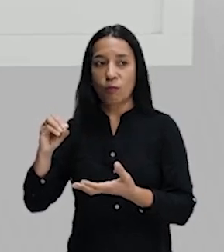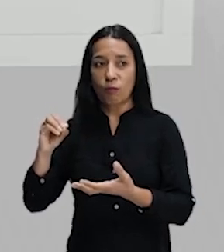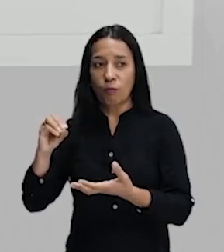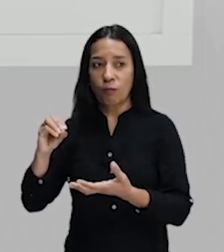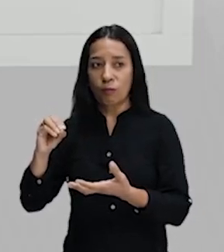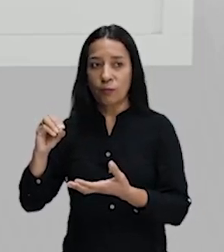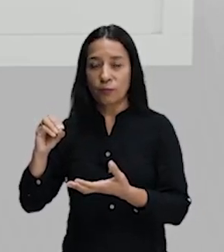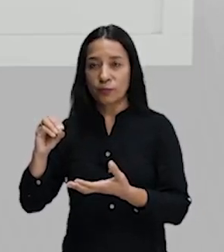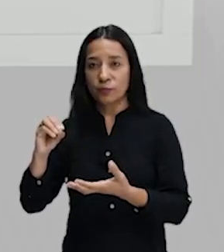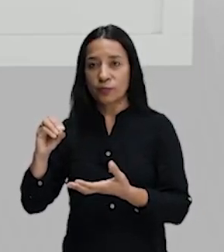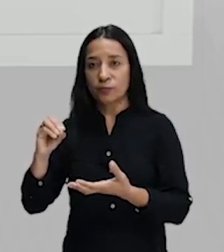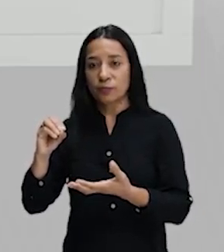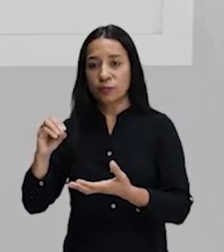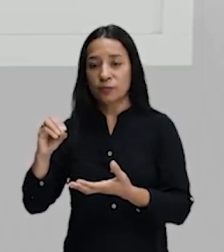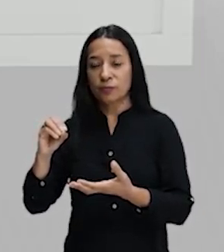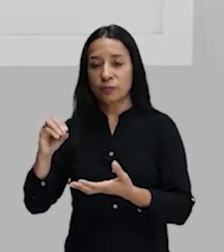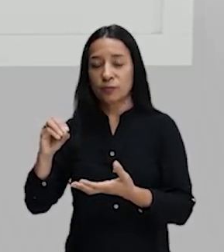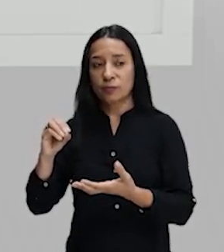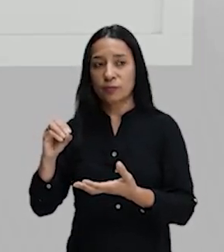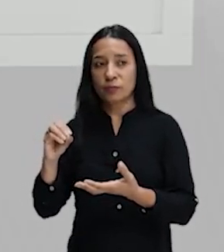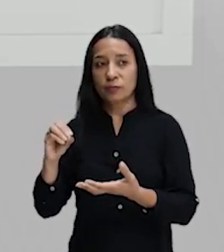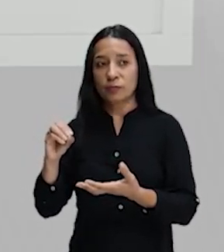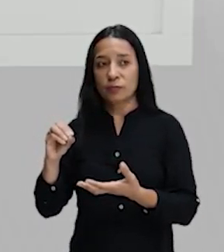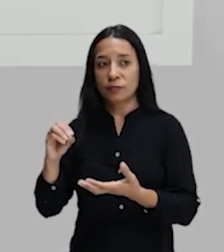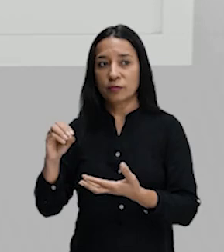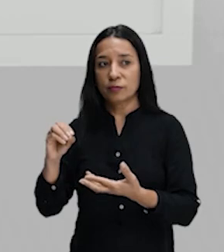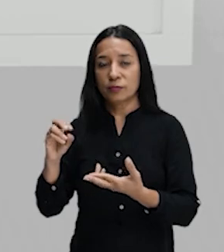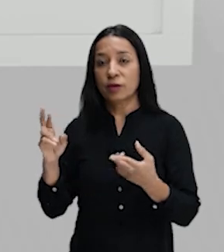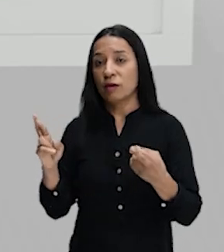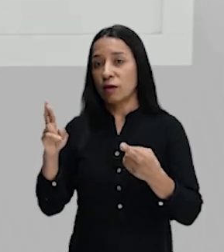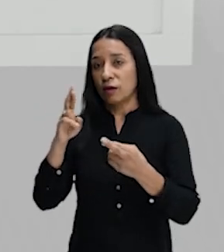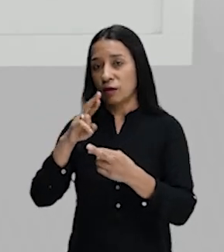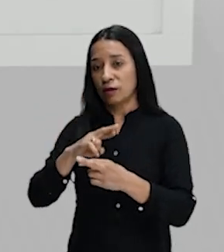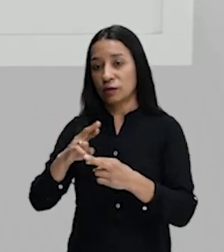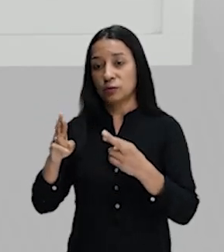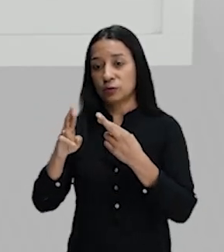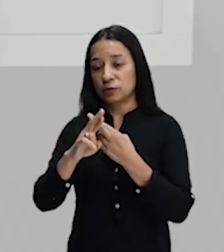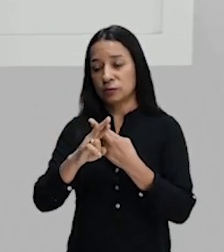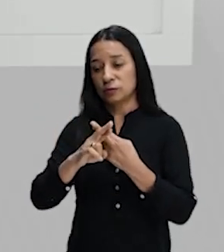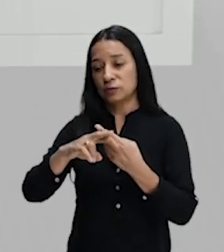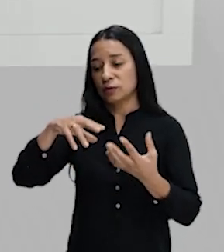Ok? Levando em consideração que a Terra ela é um grande ímã.